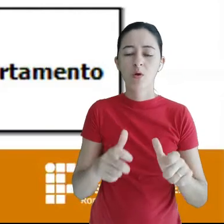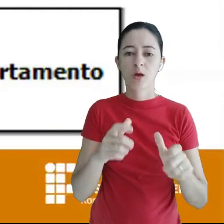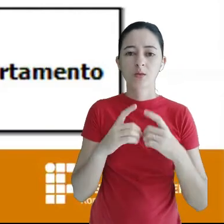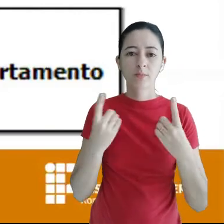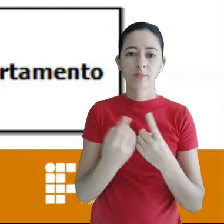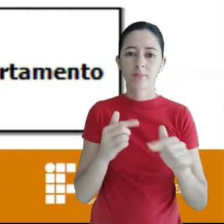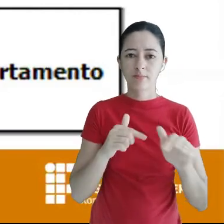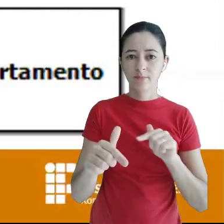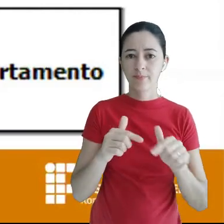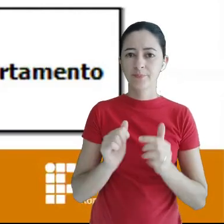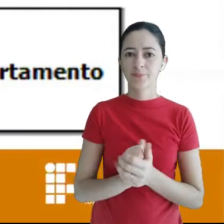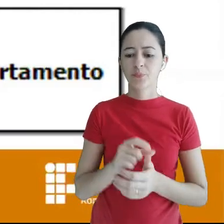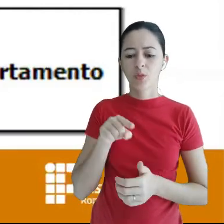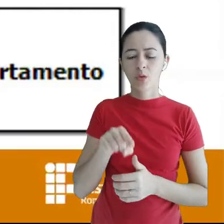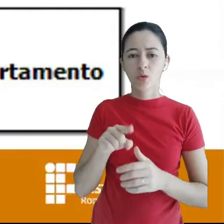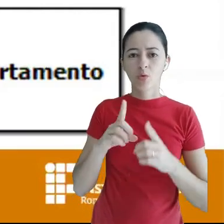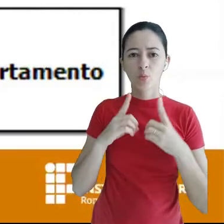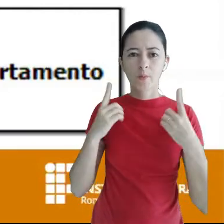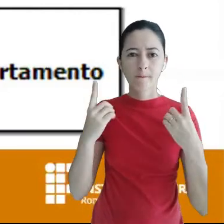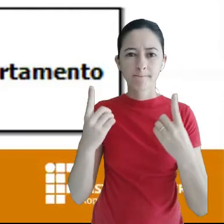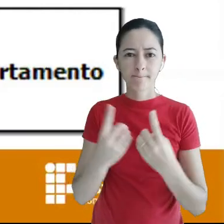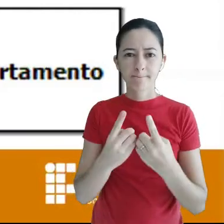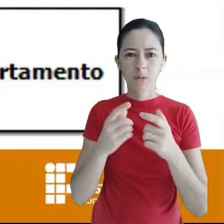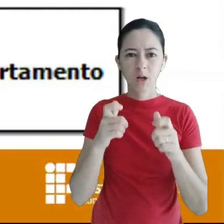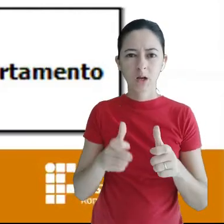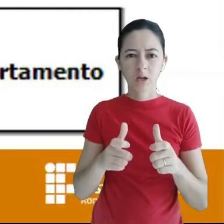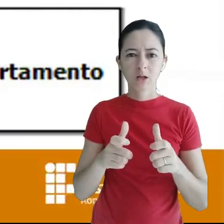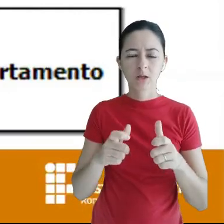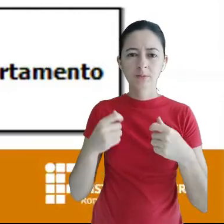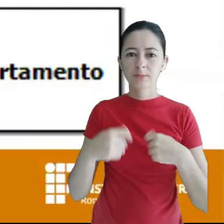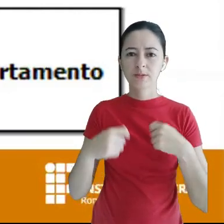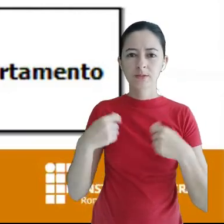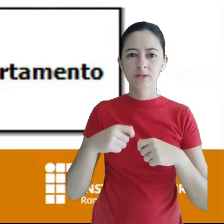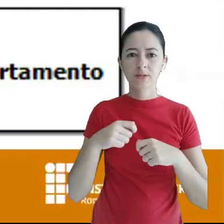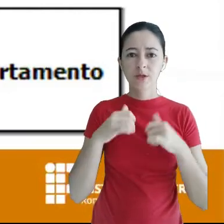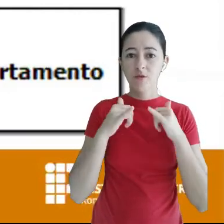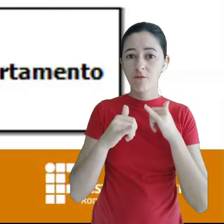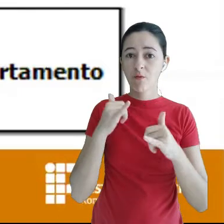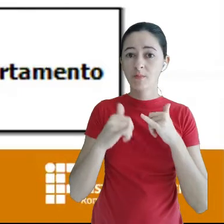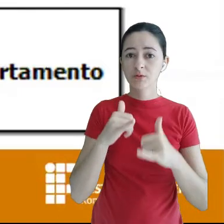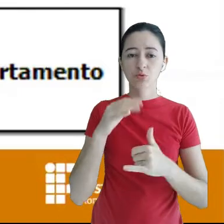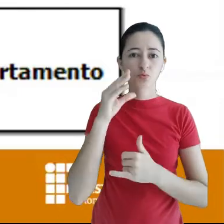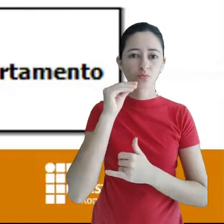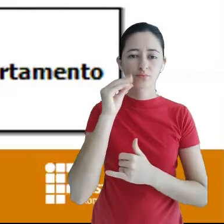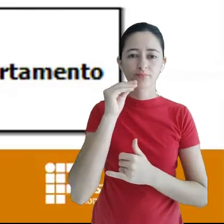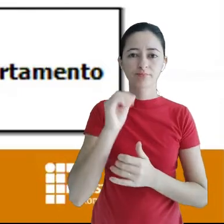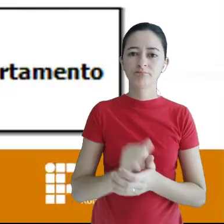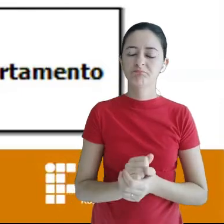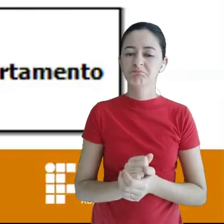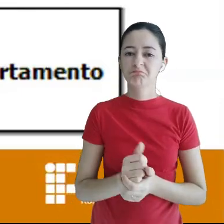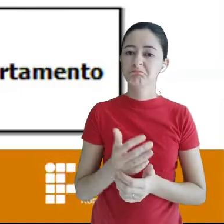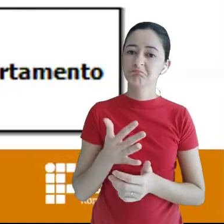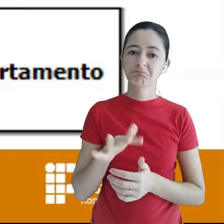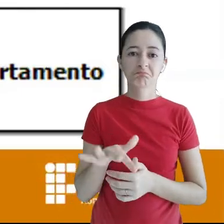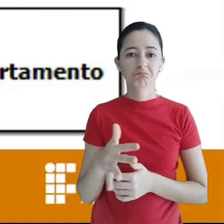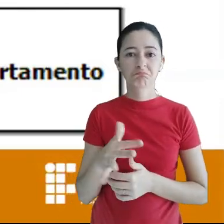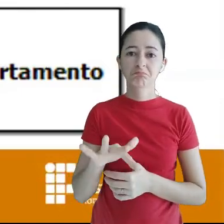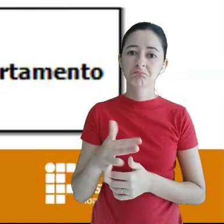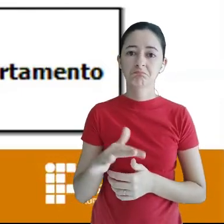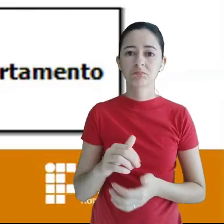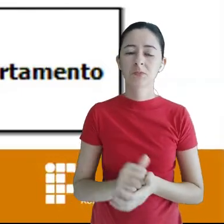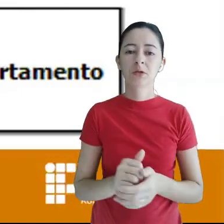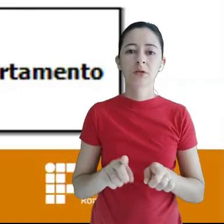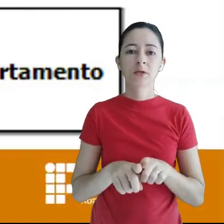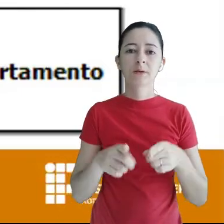alocado. O departamento em si, só o departamento em si, saber alguma informação de funcionário? Não necessariamente.